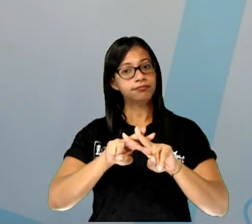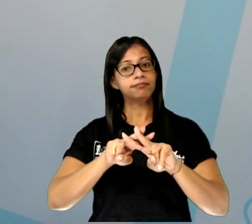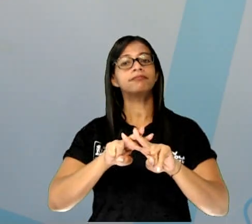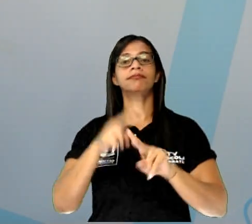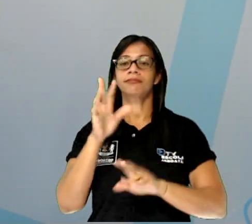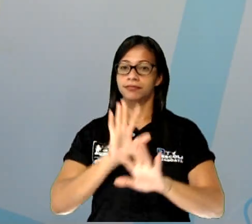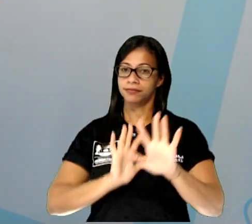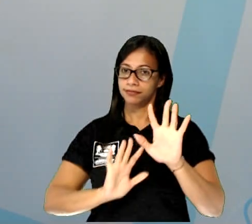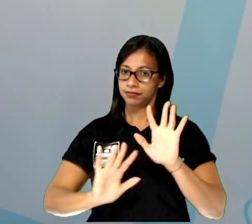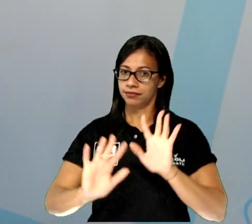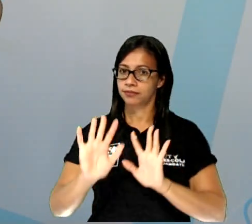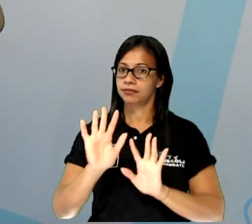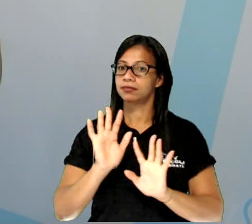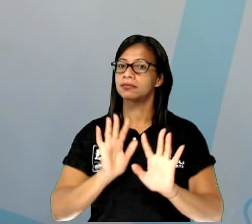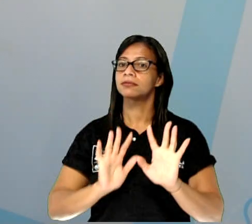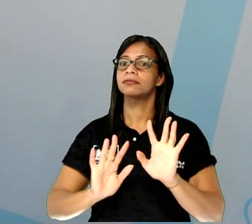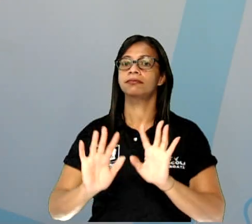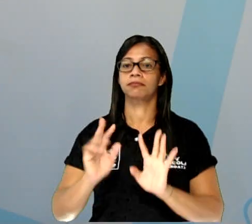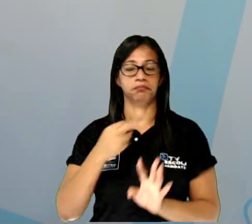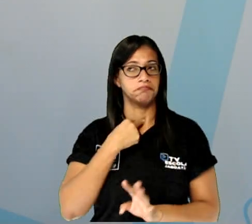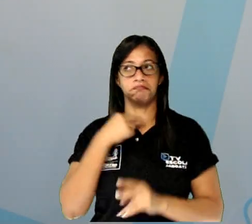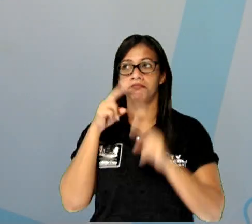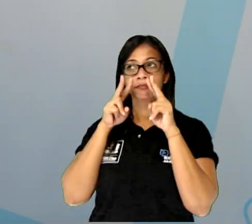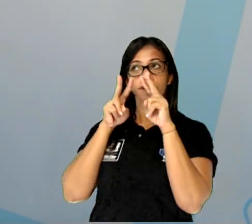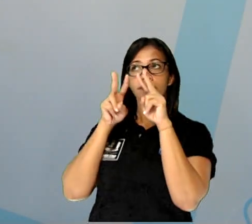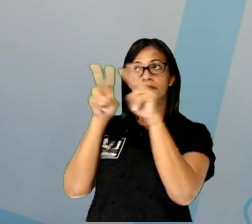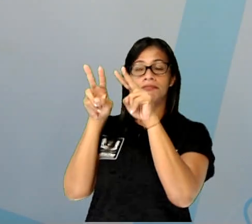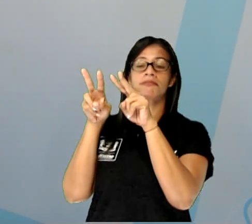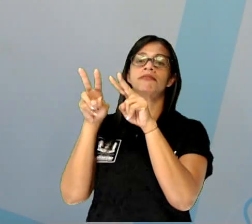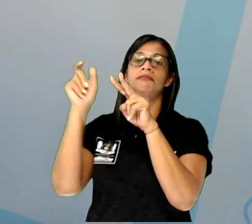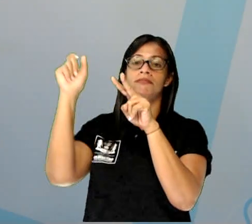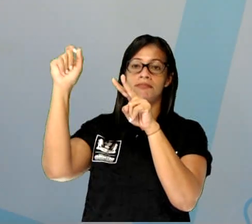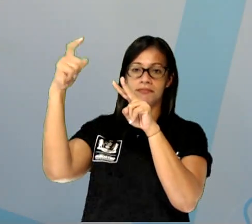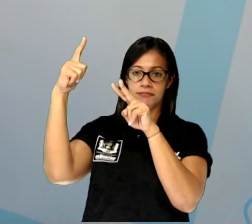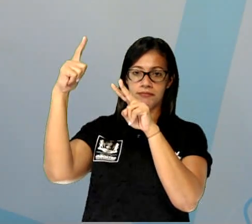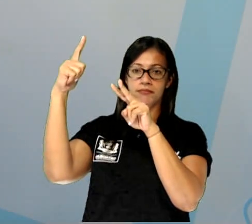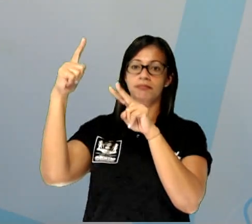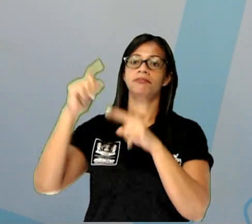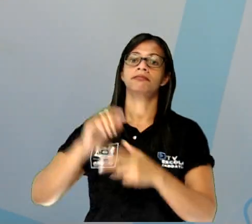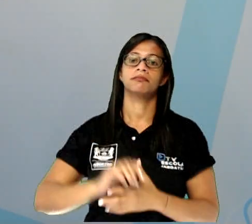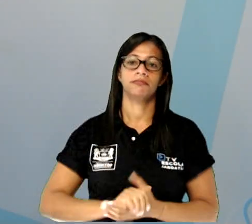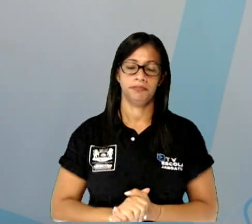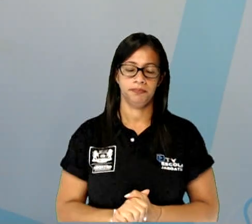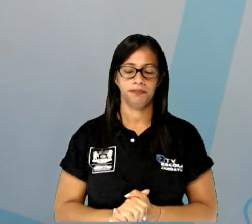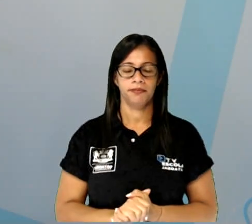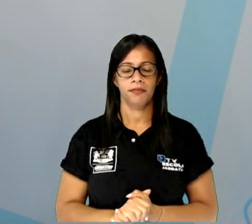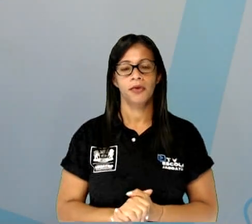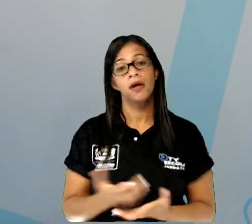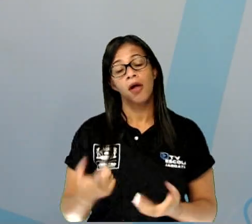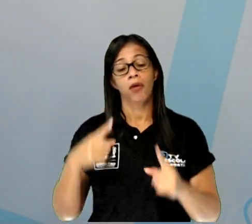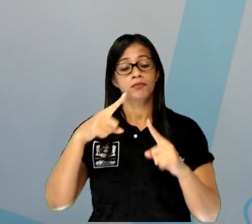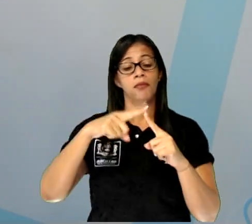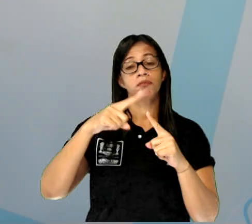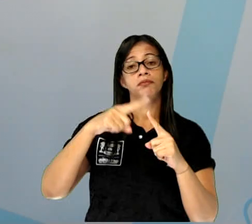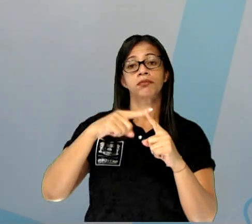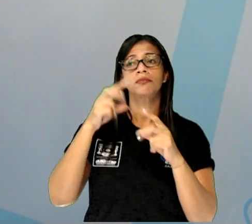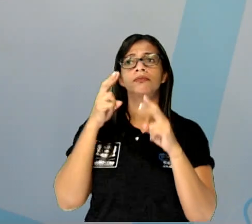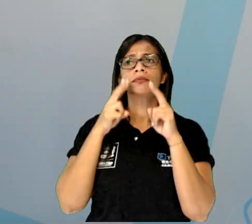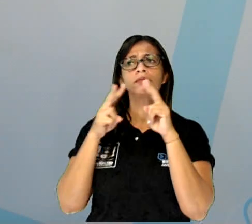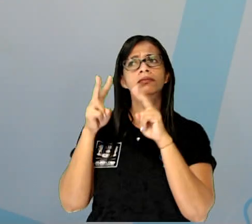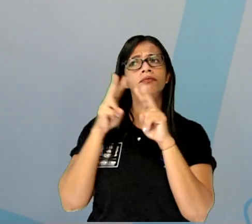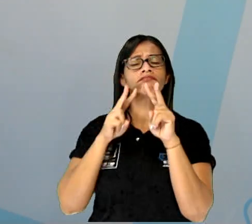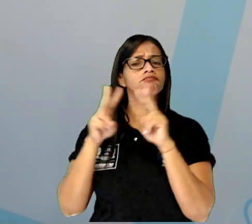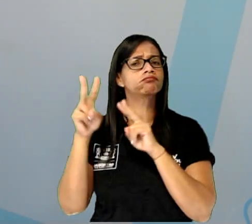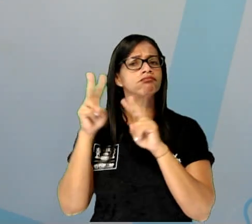cuidado em olhar diretamente para o sol. E vamos ver agora formas de olhar para o sol indiretamente, sem olhar